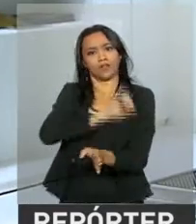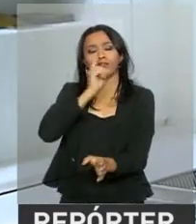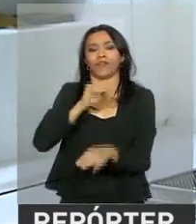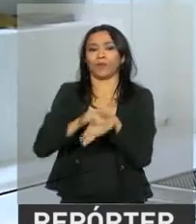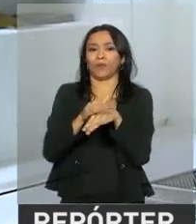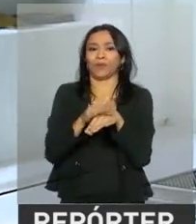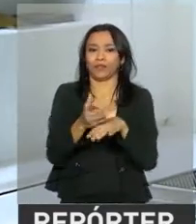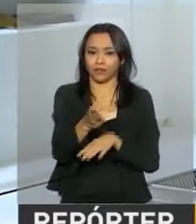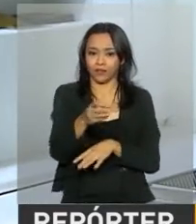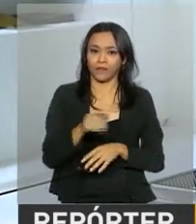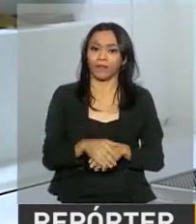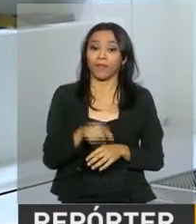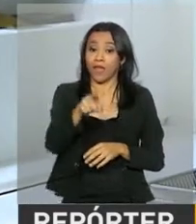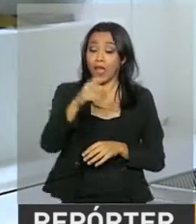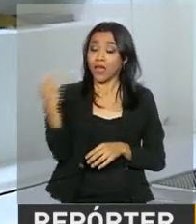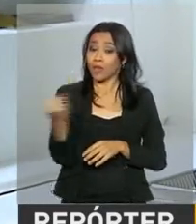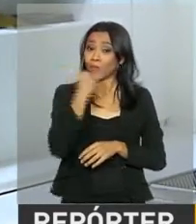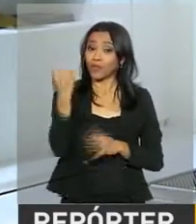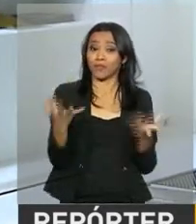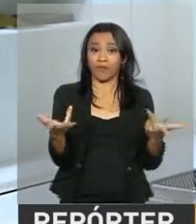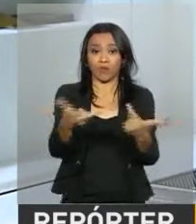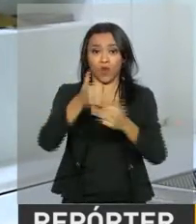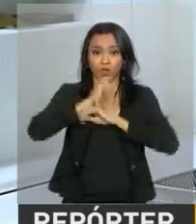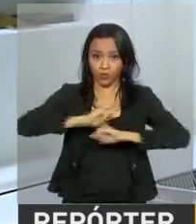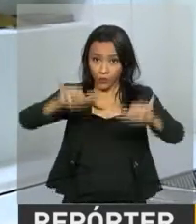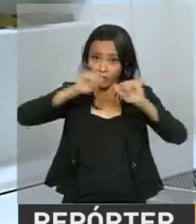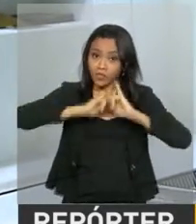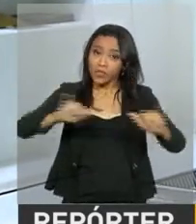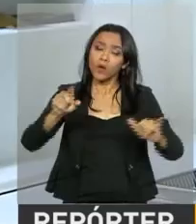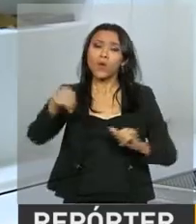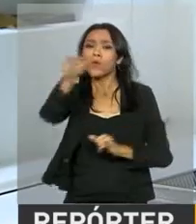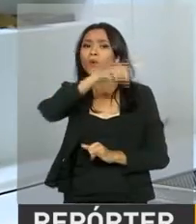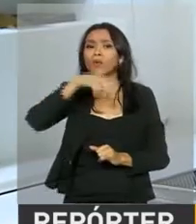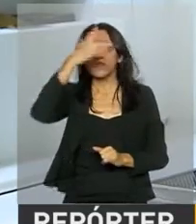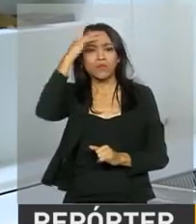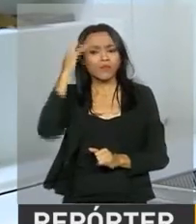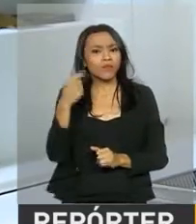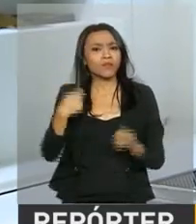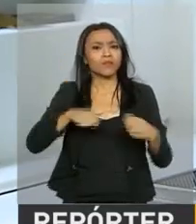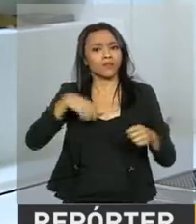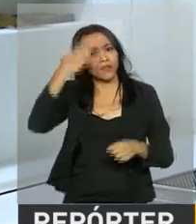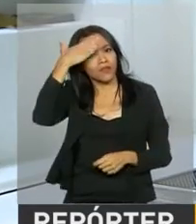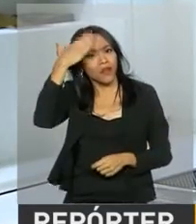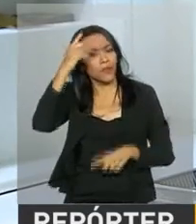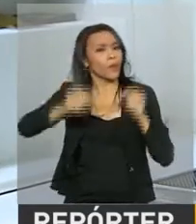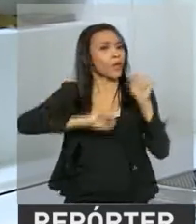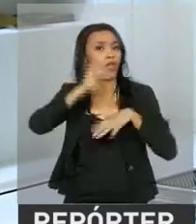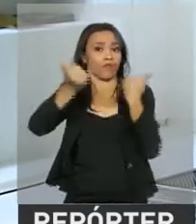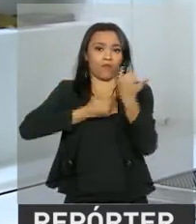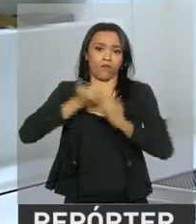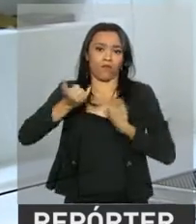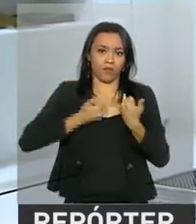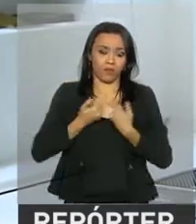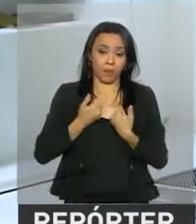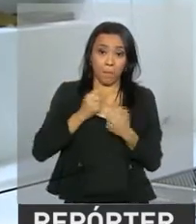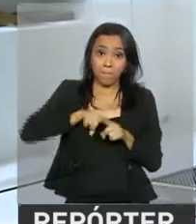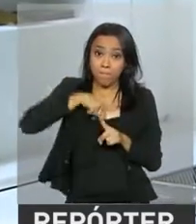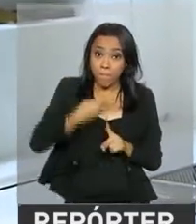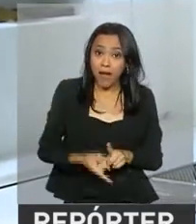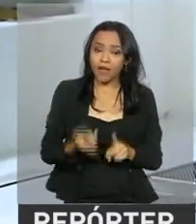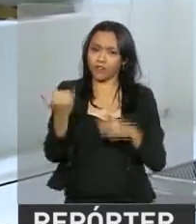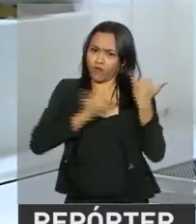é maravilhosa superimportante porque o que a população precisa fundamentalmente de informação quanto mais